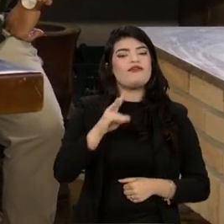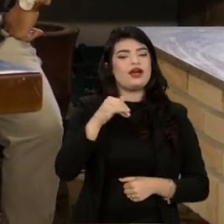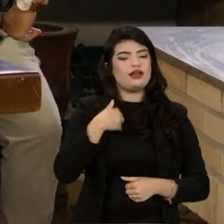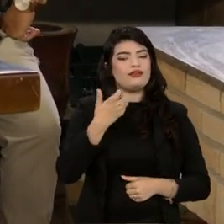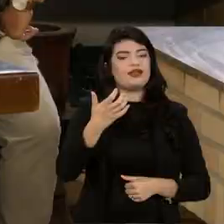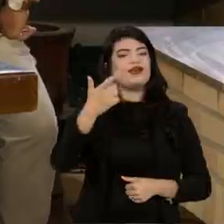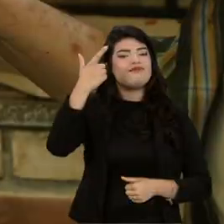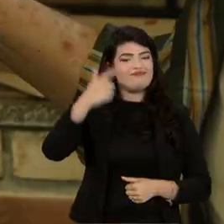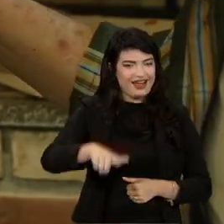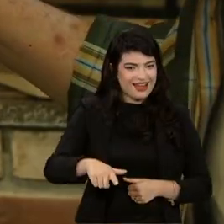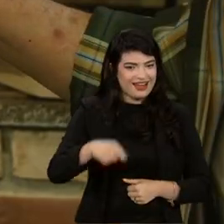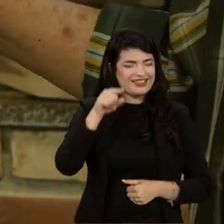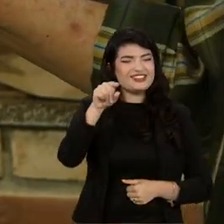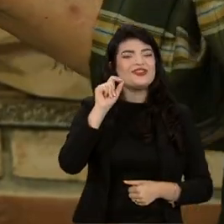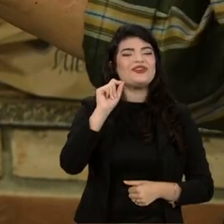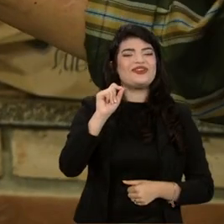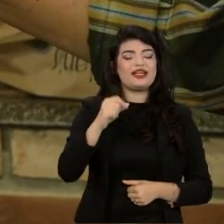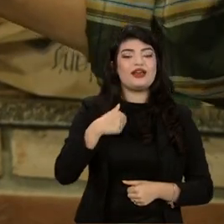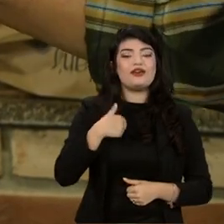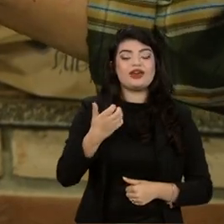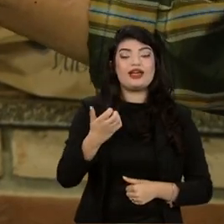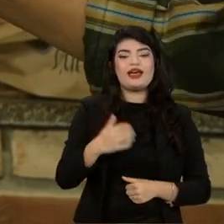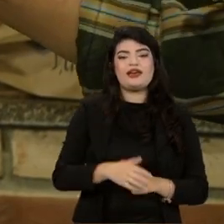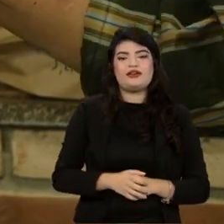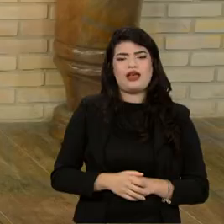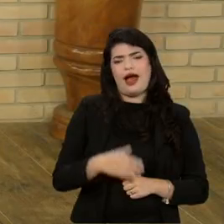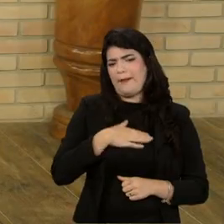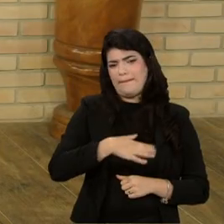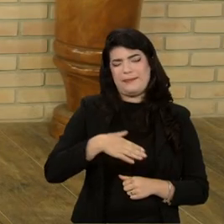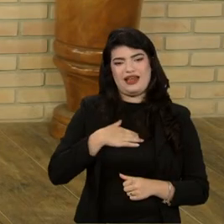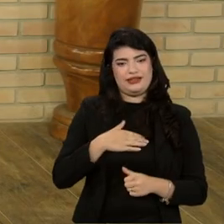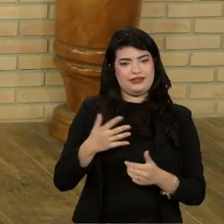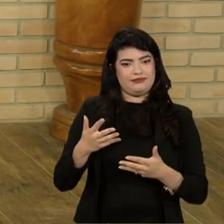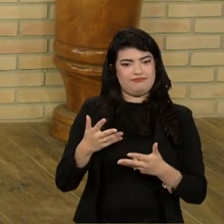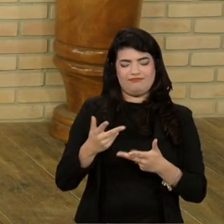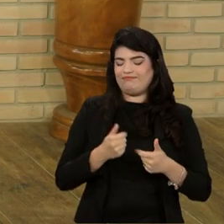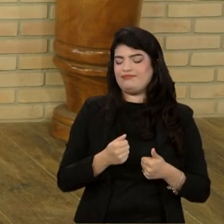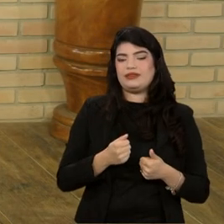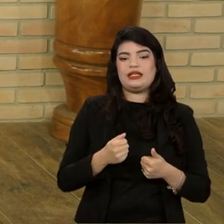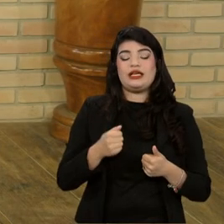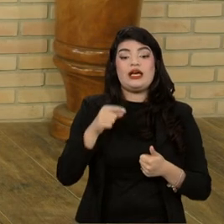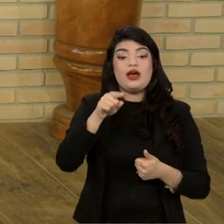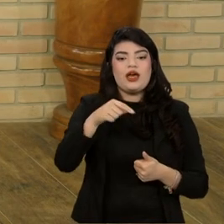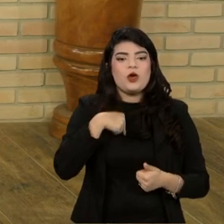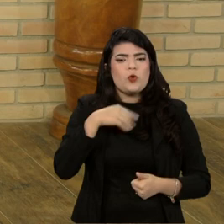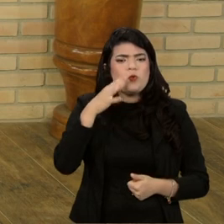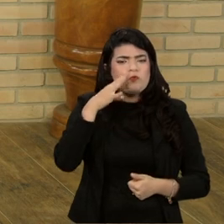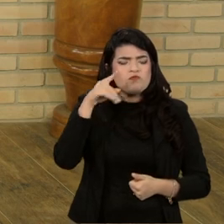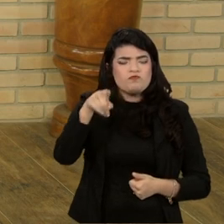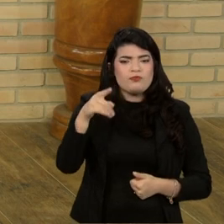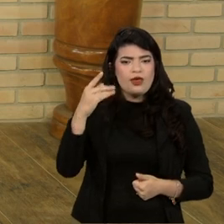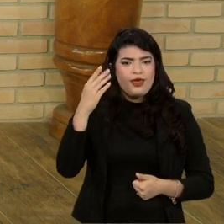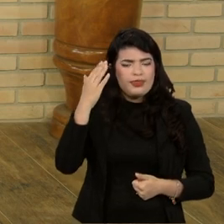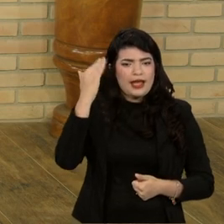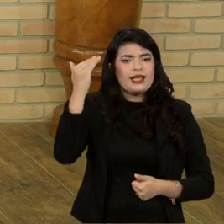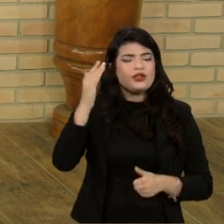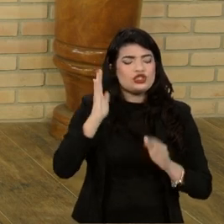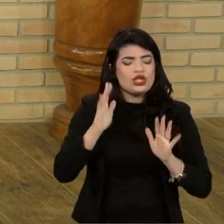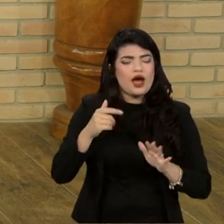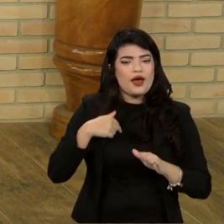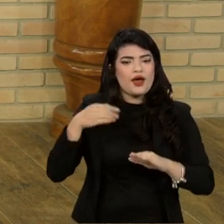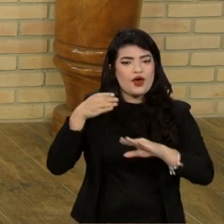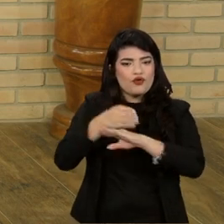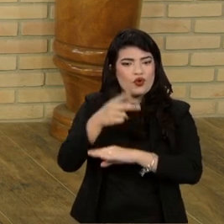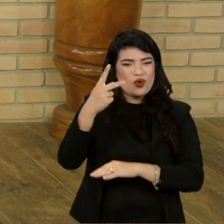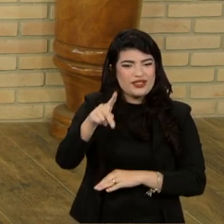Vai. Acabou de voltar. Por favor, prazer receber vocês aqui. E eu fico impressionado com o seu talento. E eu já estive no seu programa